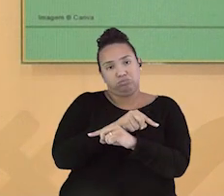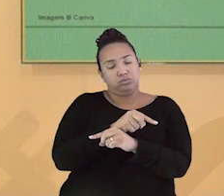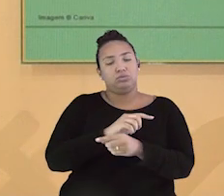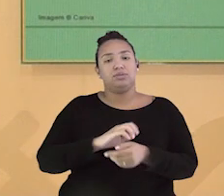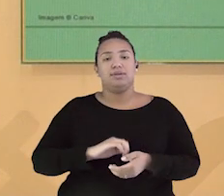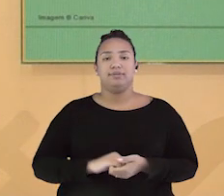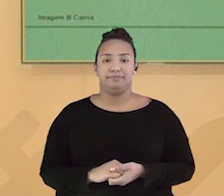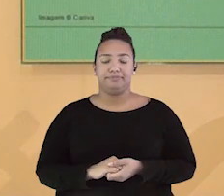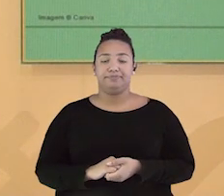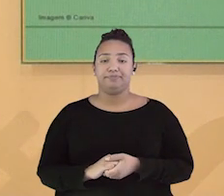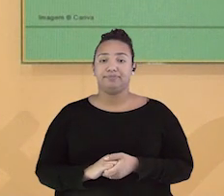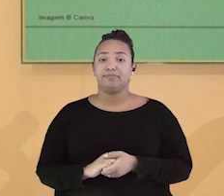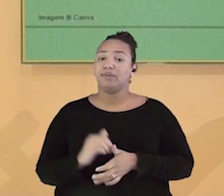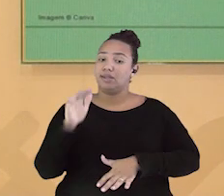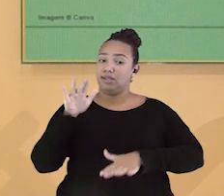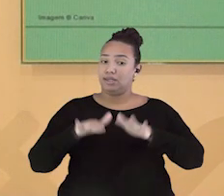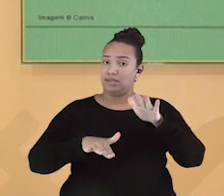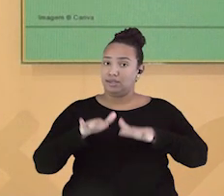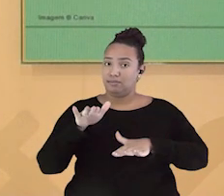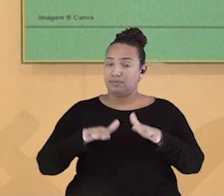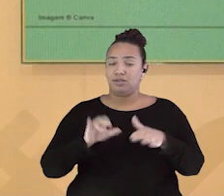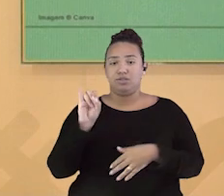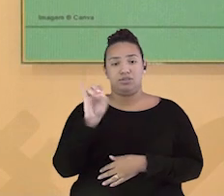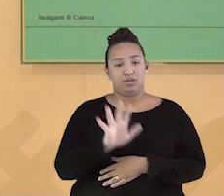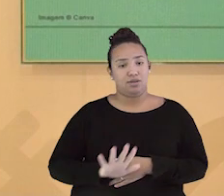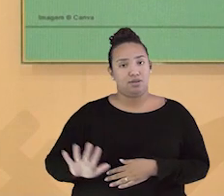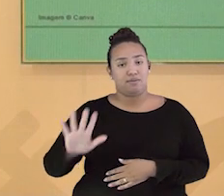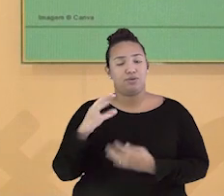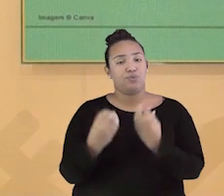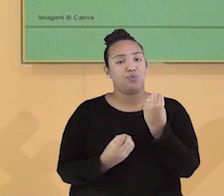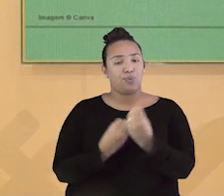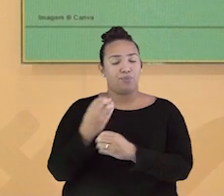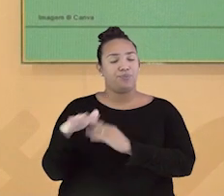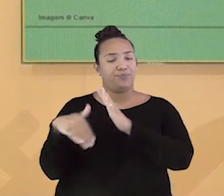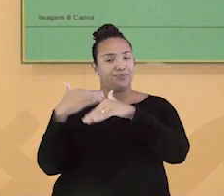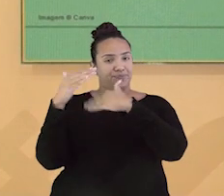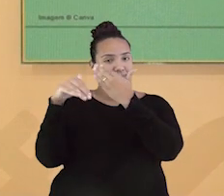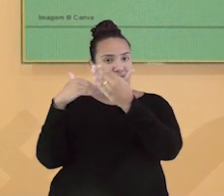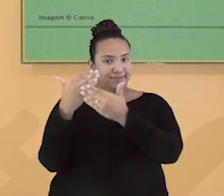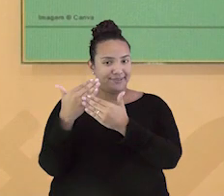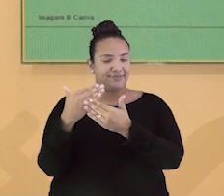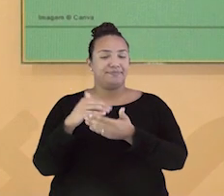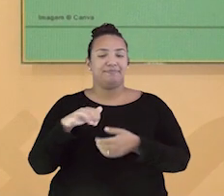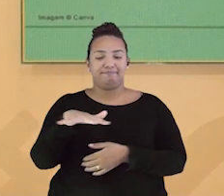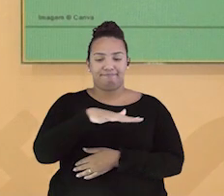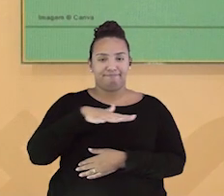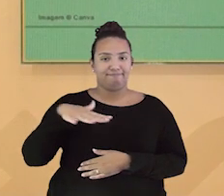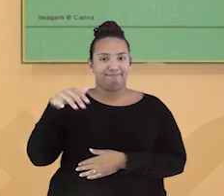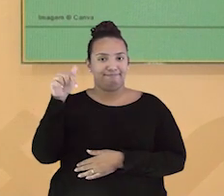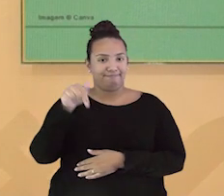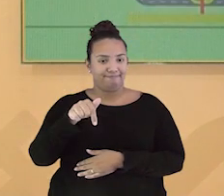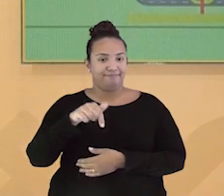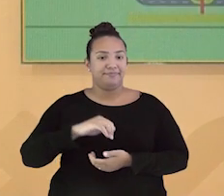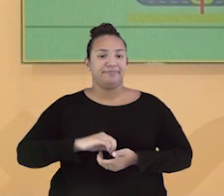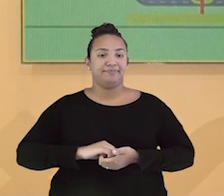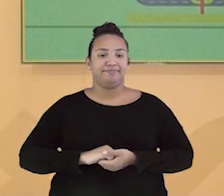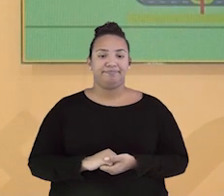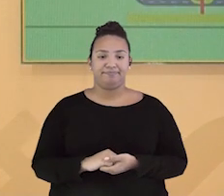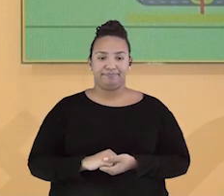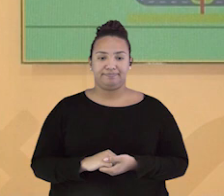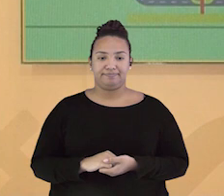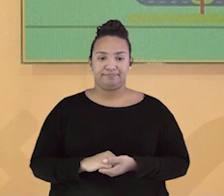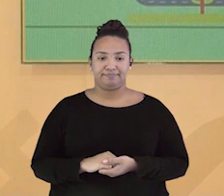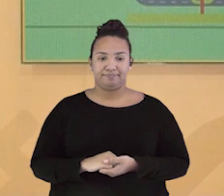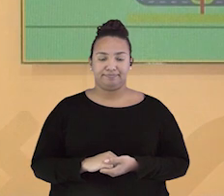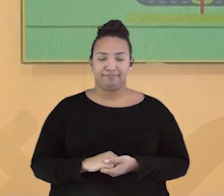isso depende muito da paisagem e da forma de desenvolvimento daquela localidade, daquele município.